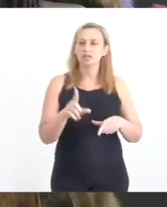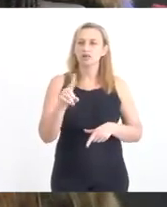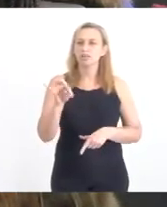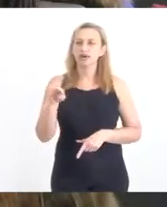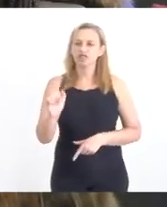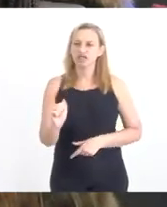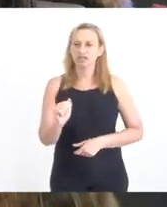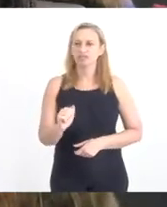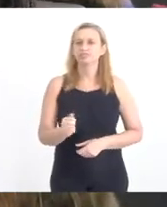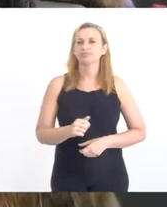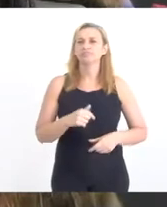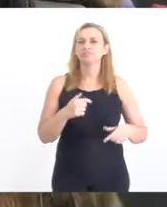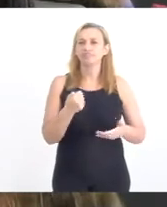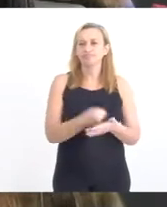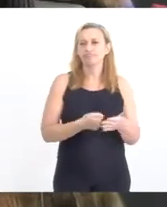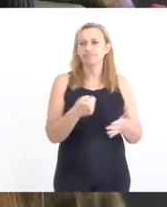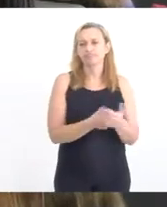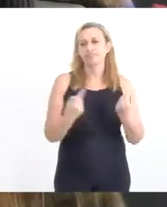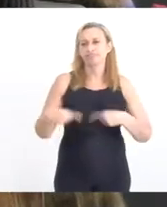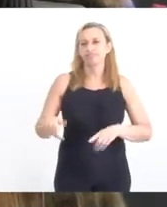territórios de favelas e